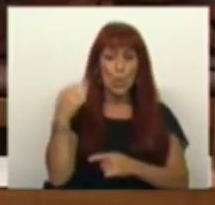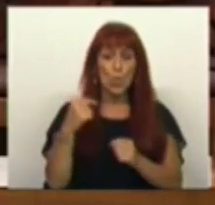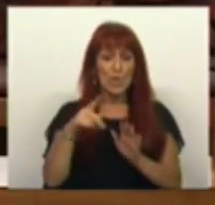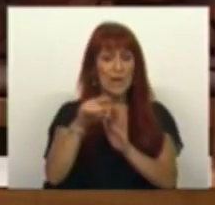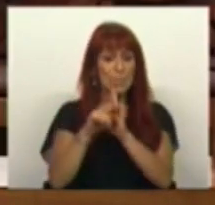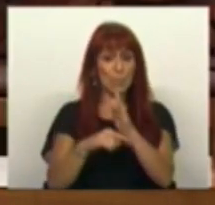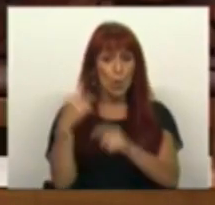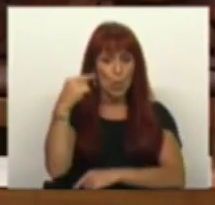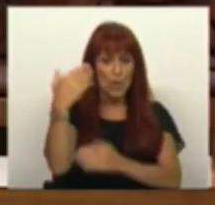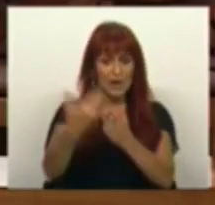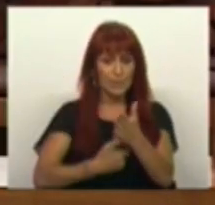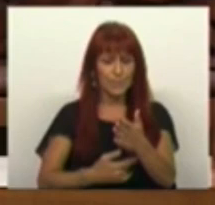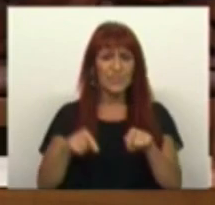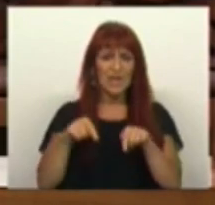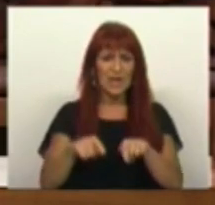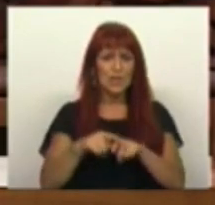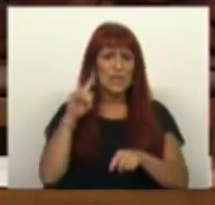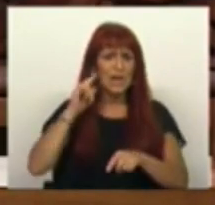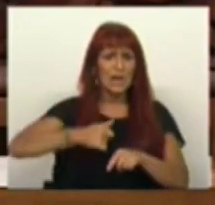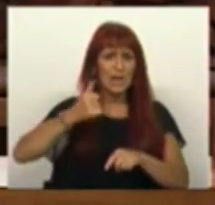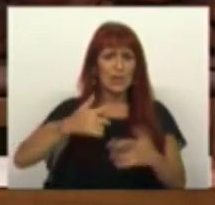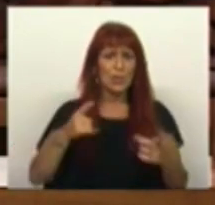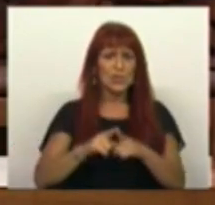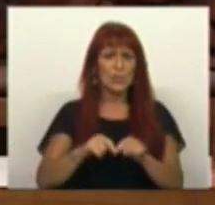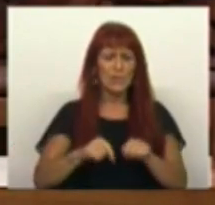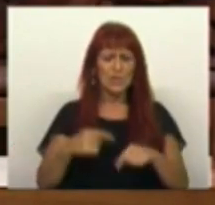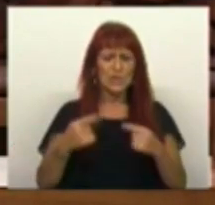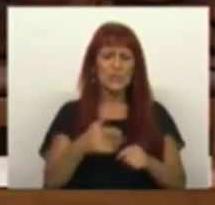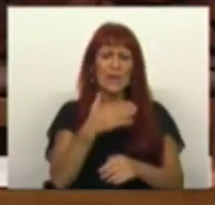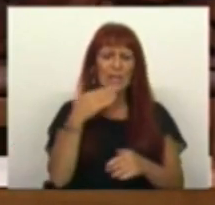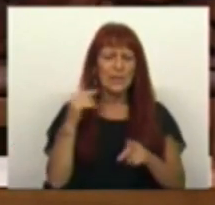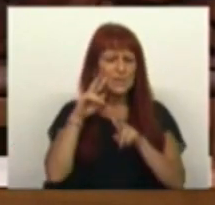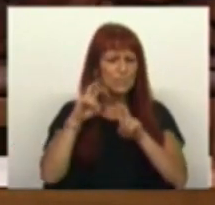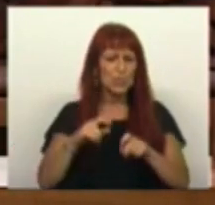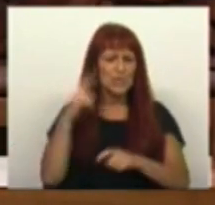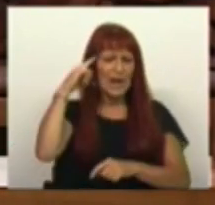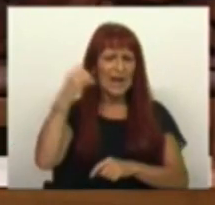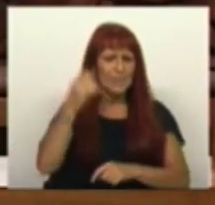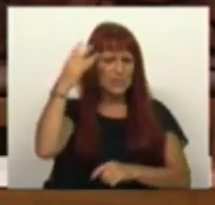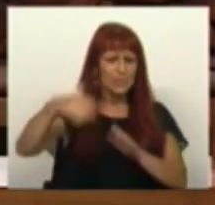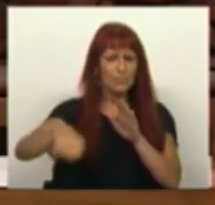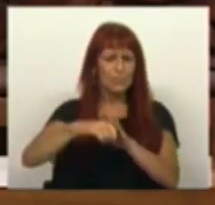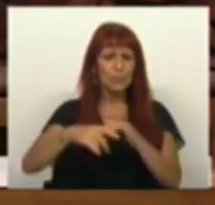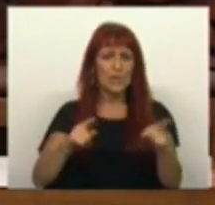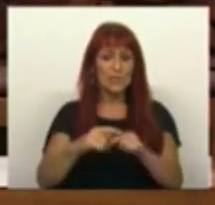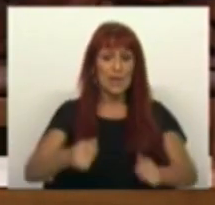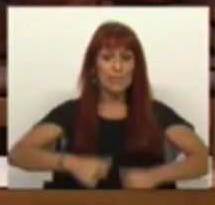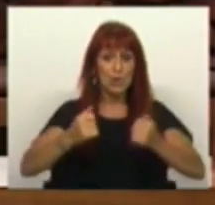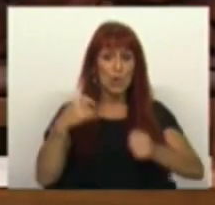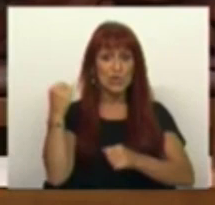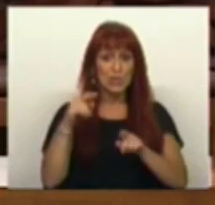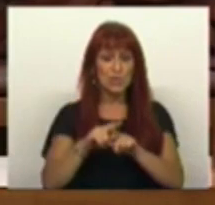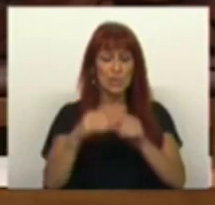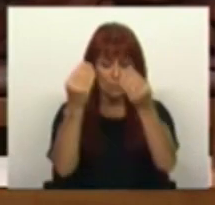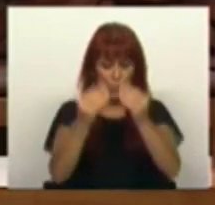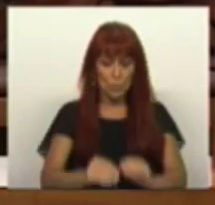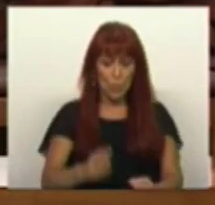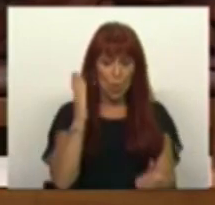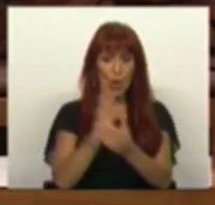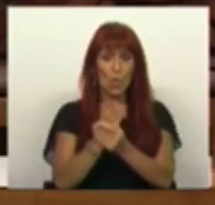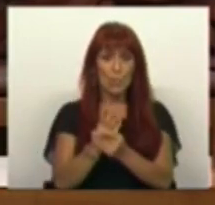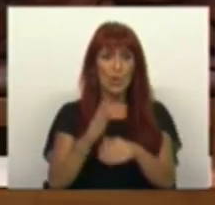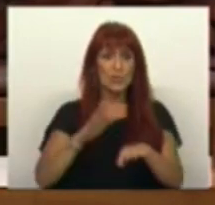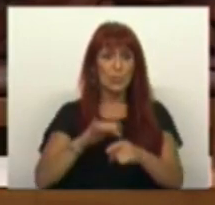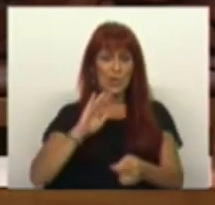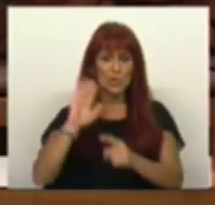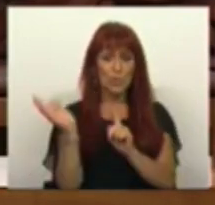normativo. Isto é essencial para a detenção precoce dos crimes de corrupção e para melhorar a instrução dos processos de respectiva taxa